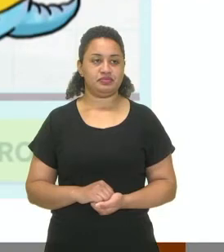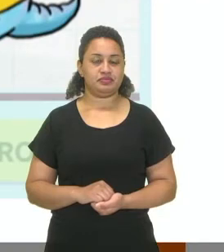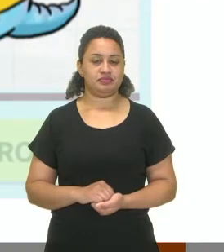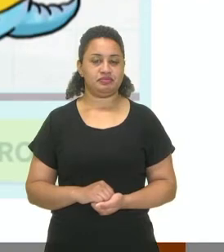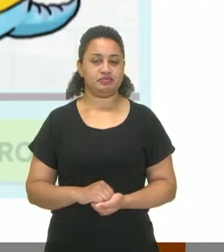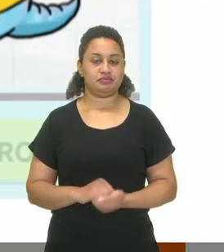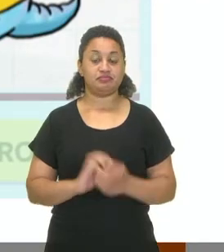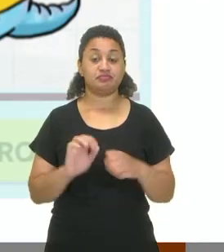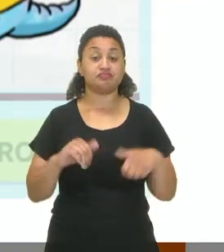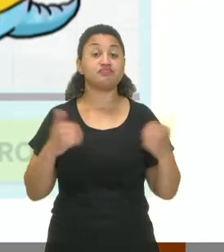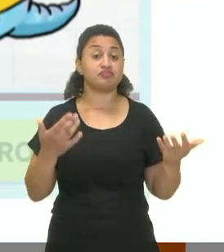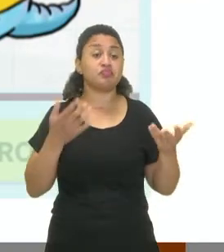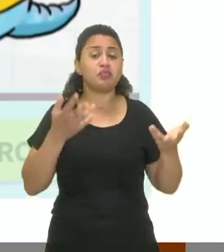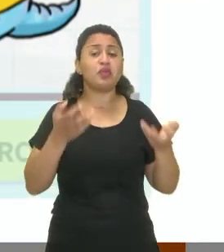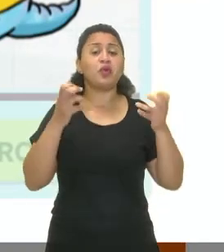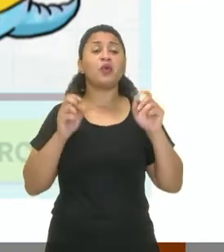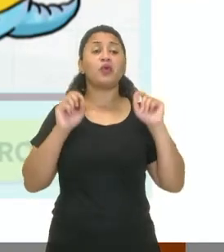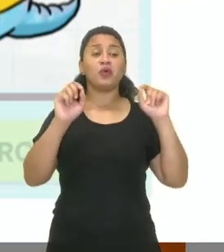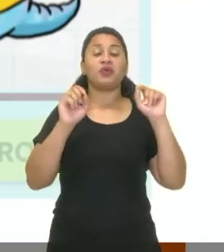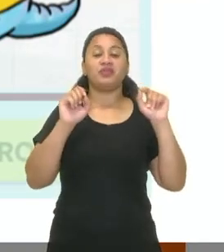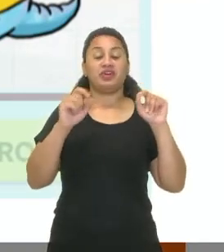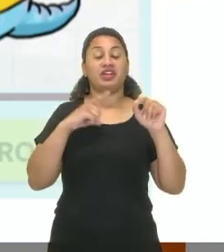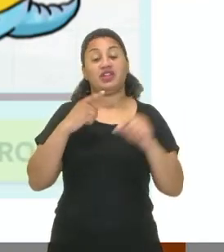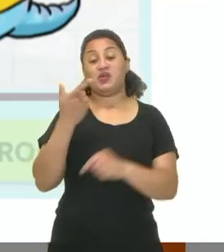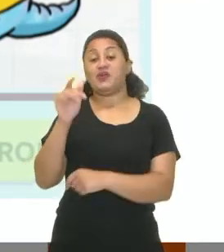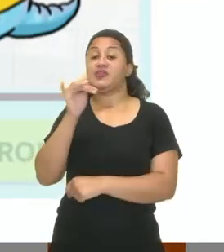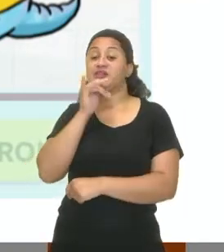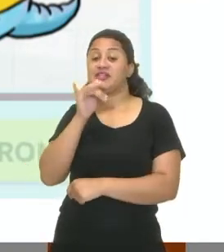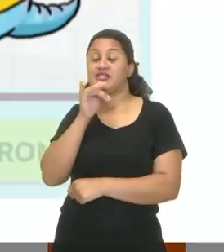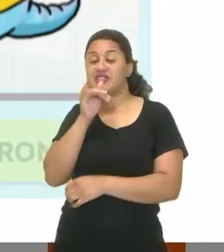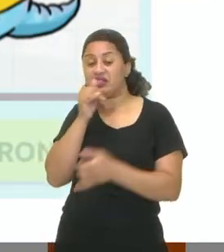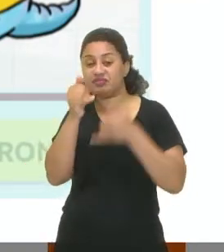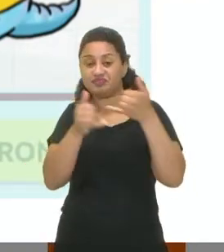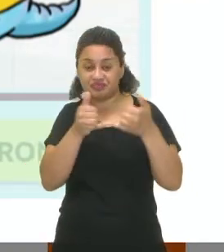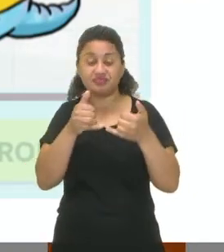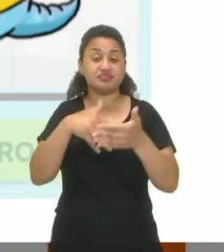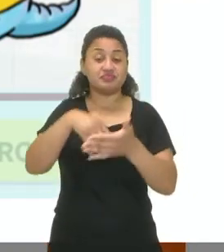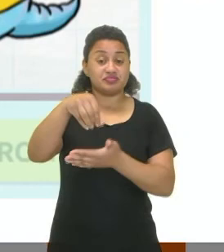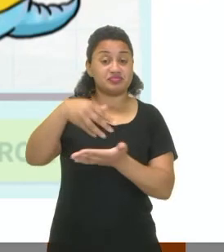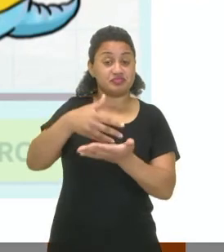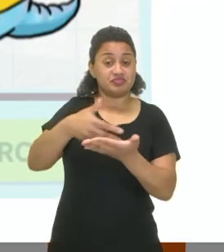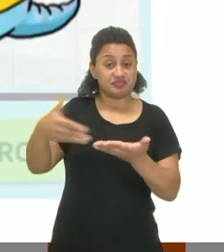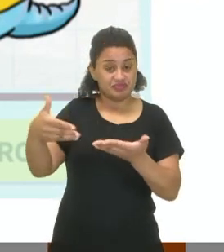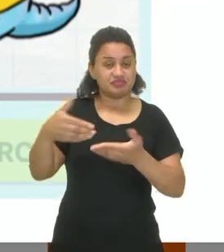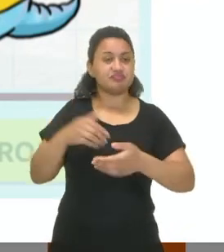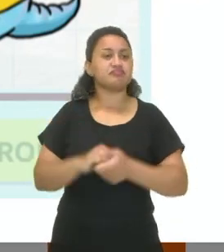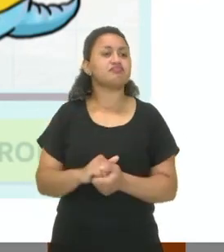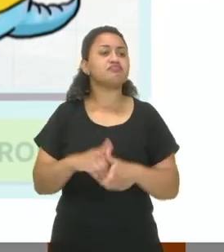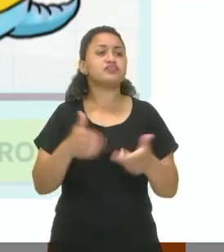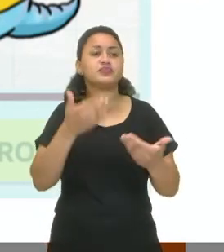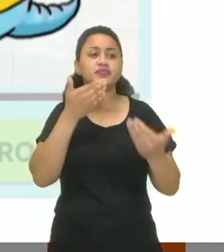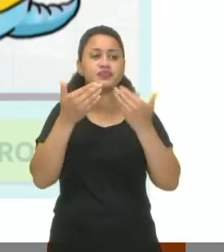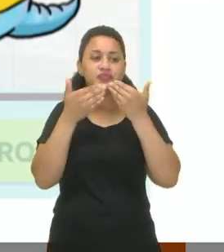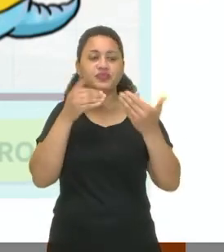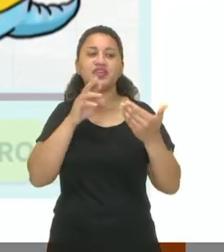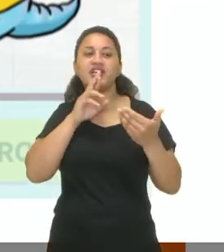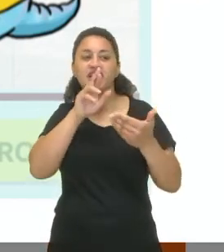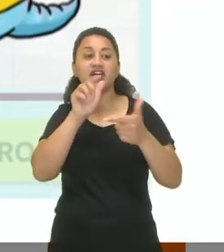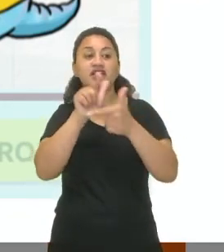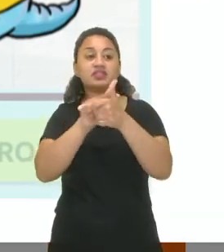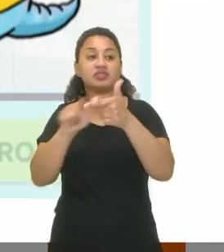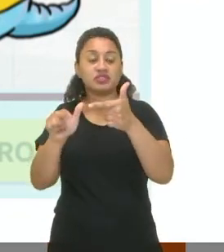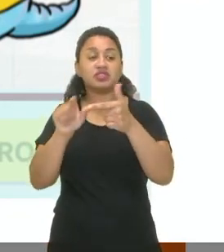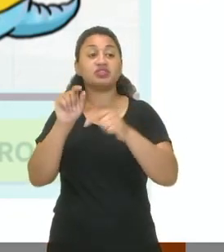E aí, gente, olha só, aqui tem mais um exemplo de joguinho aí do Matific, tá? Então, aqui tá pedindo pra gente resolver essa divisão,